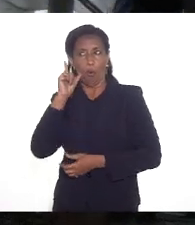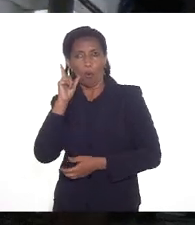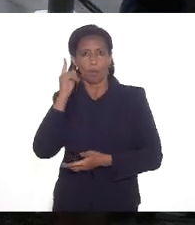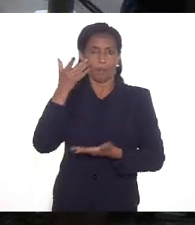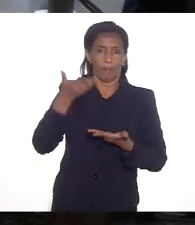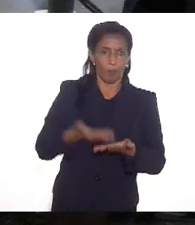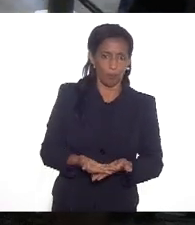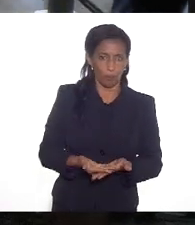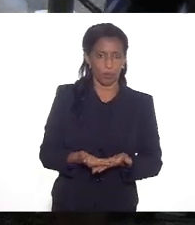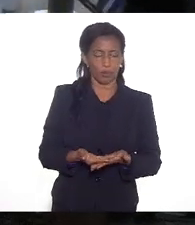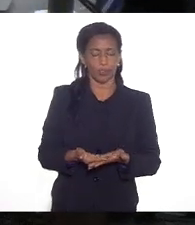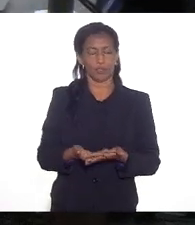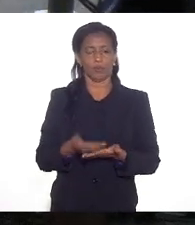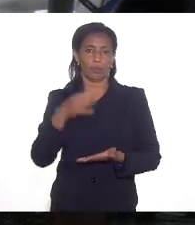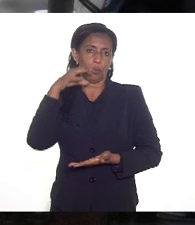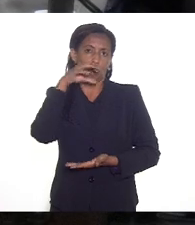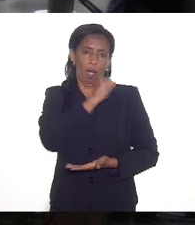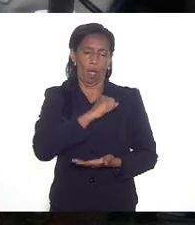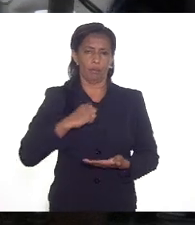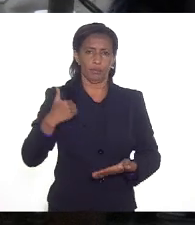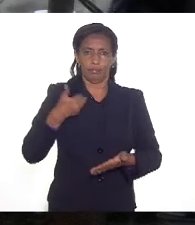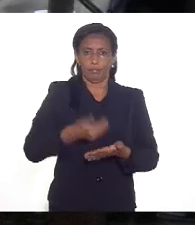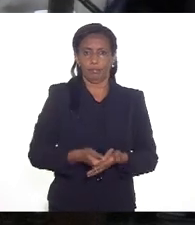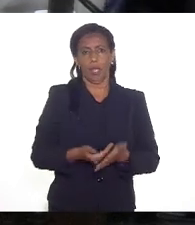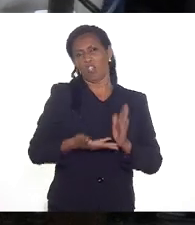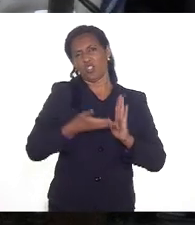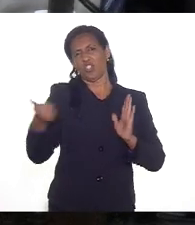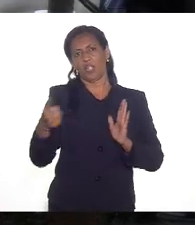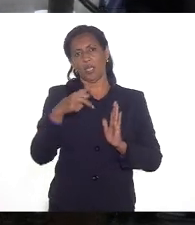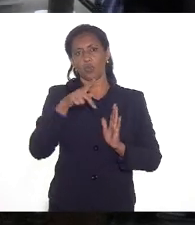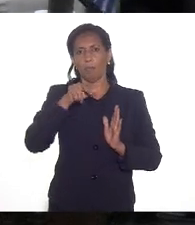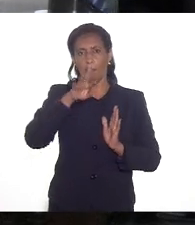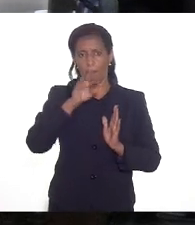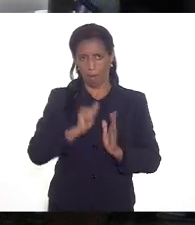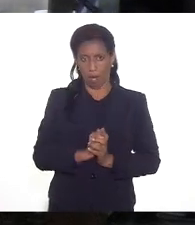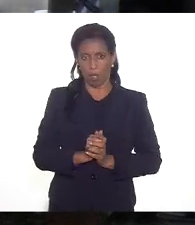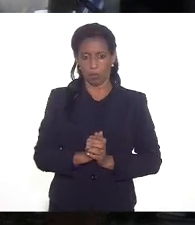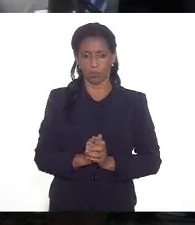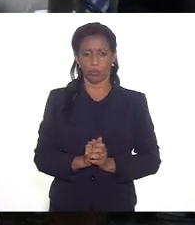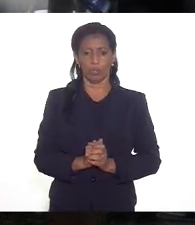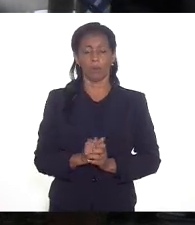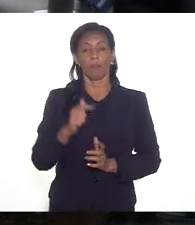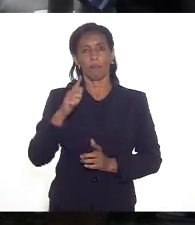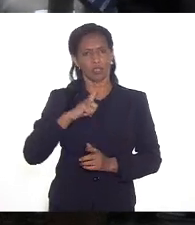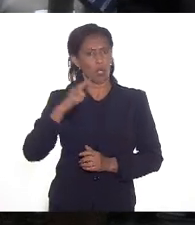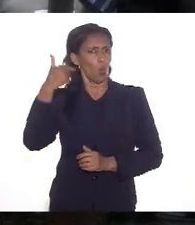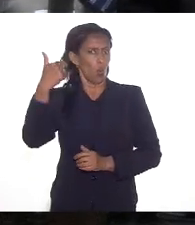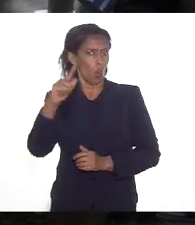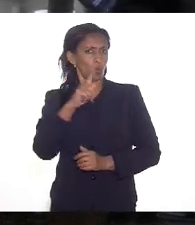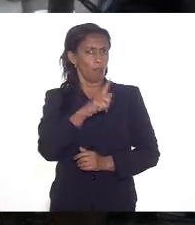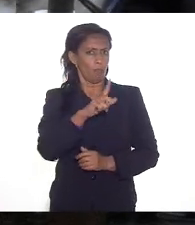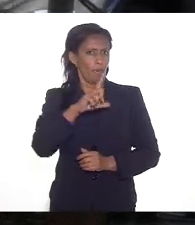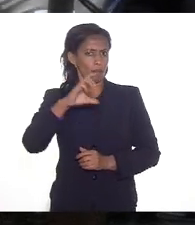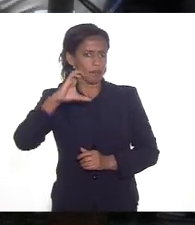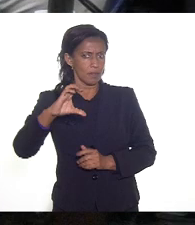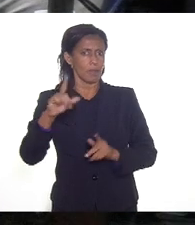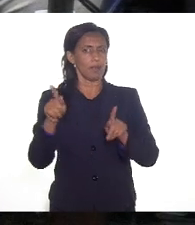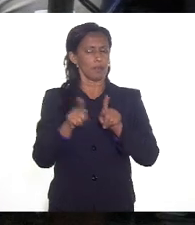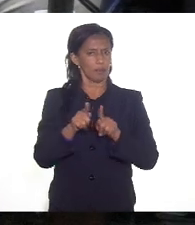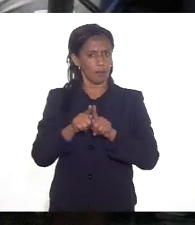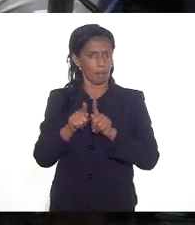ontem para hoje e de ontem para hoje tá lá na acabou entrando em pauta mas tem um outro peles e também da da Fazenda